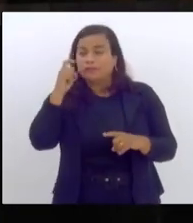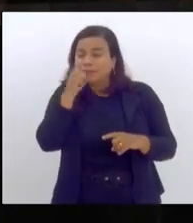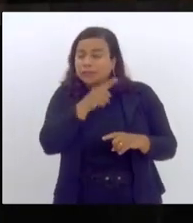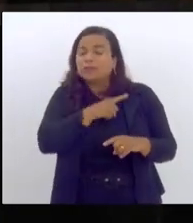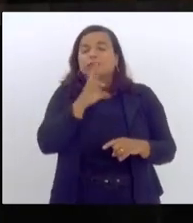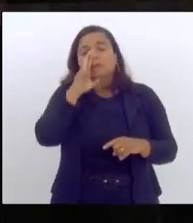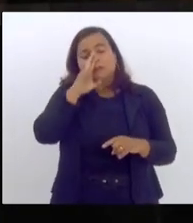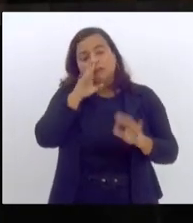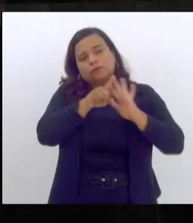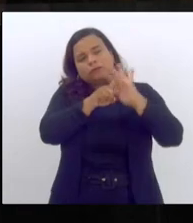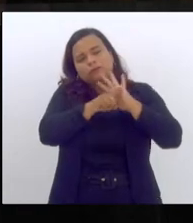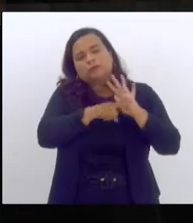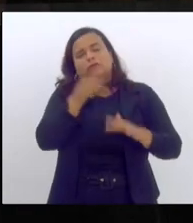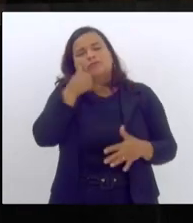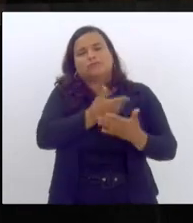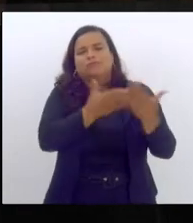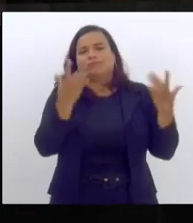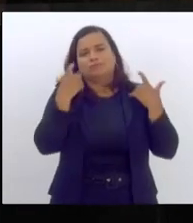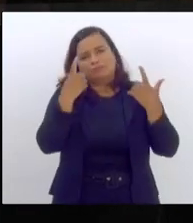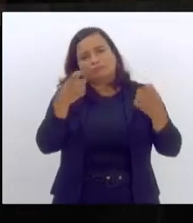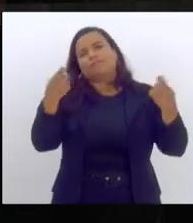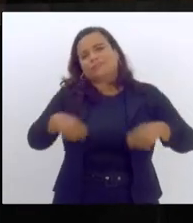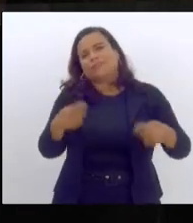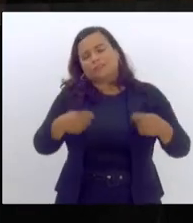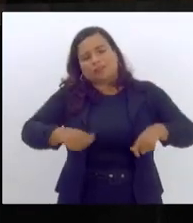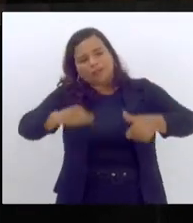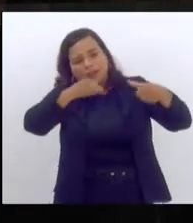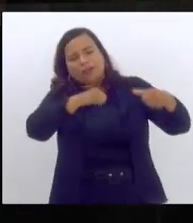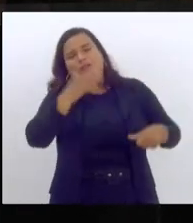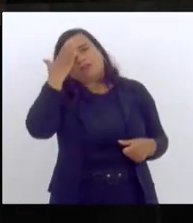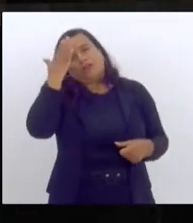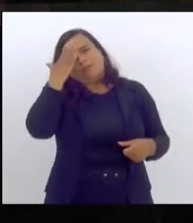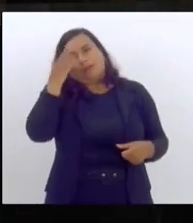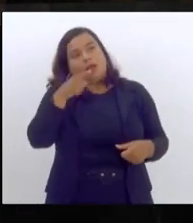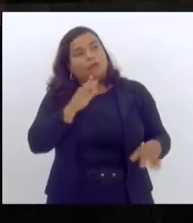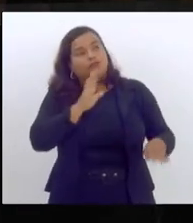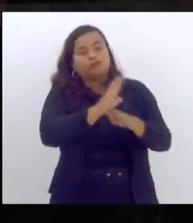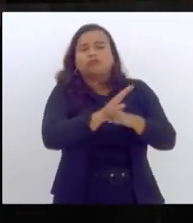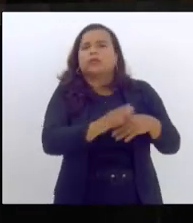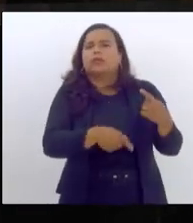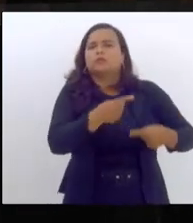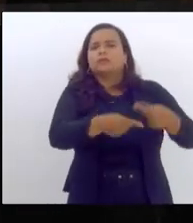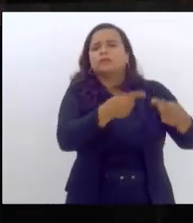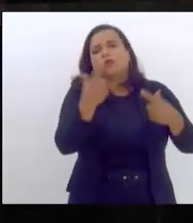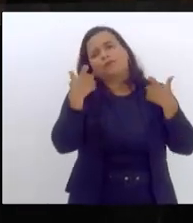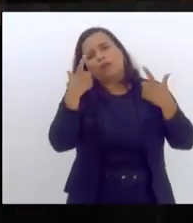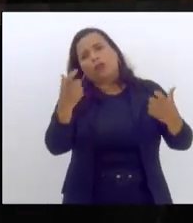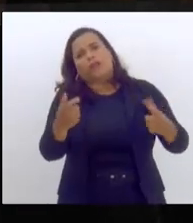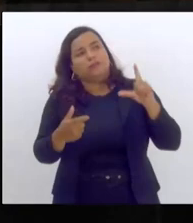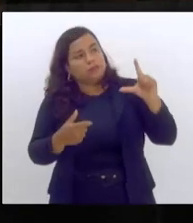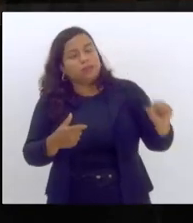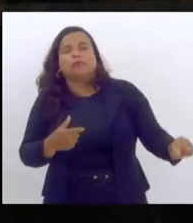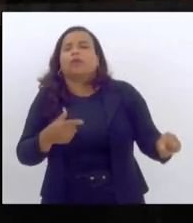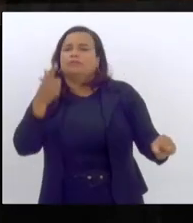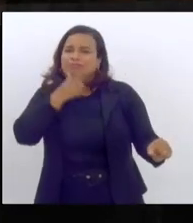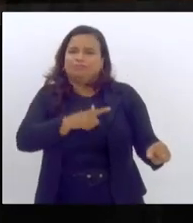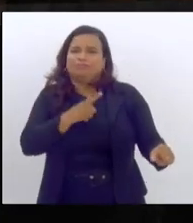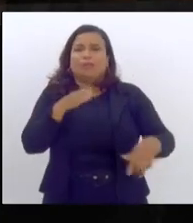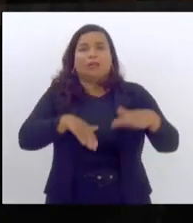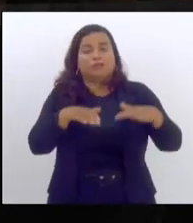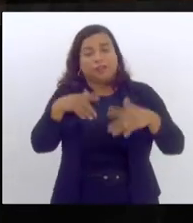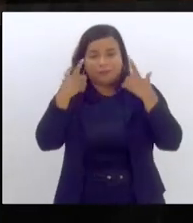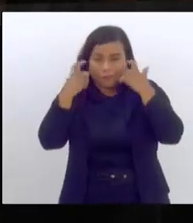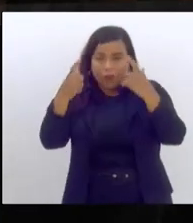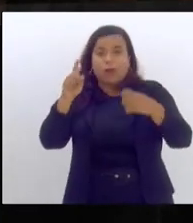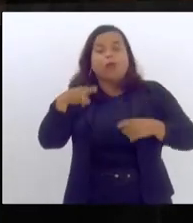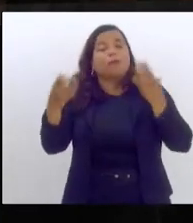de risco se faz necessário, justamente para que ela possa sair desse ciclo de violência. Muitas vezes a violência é até